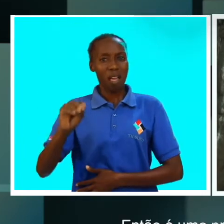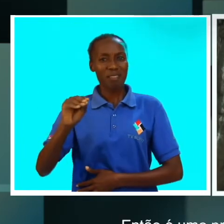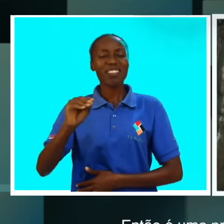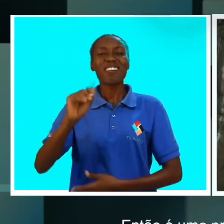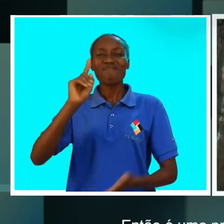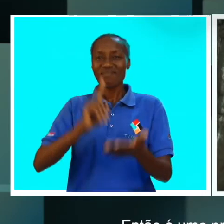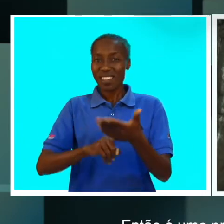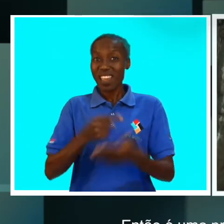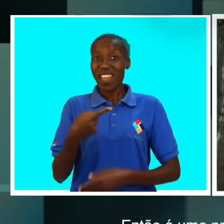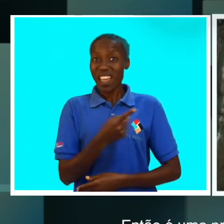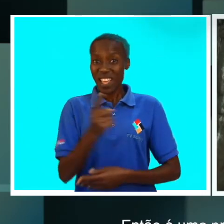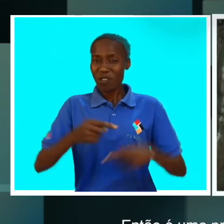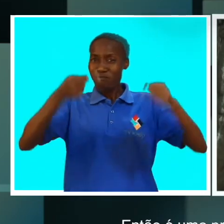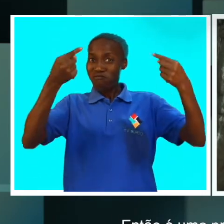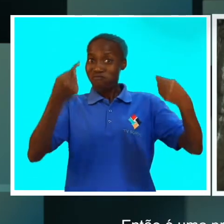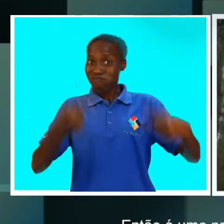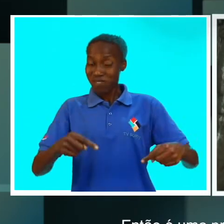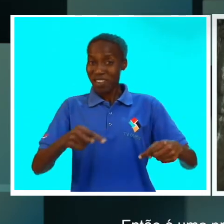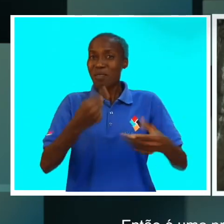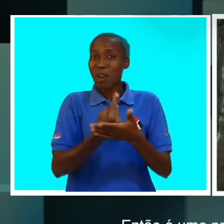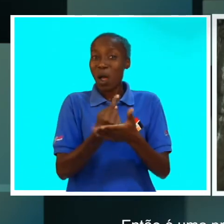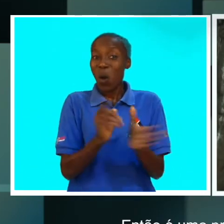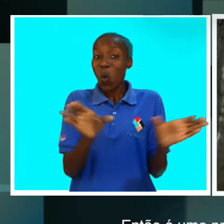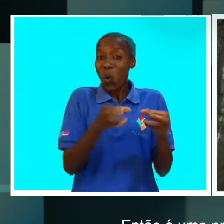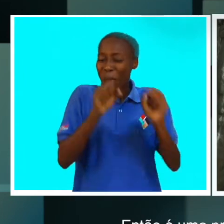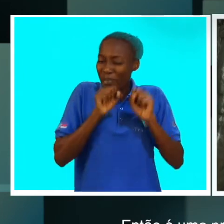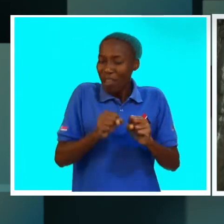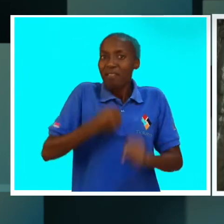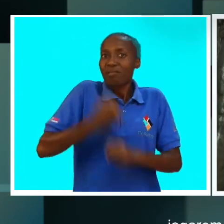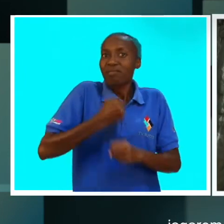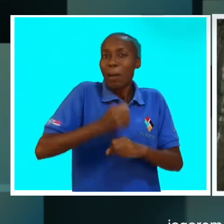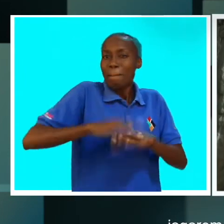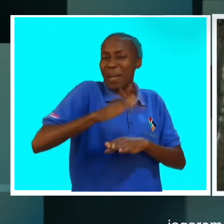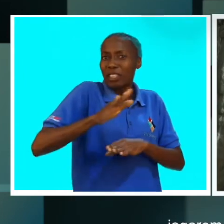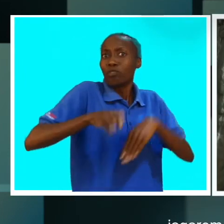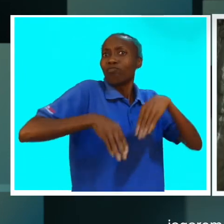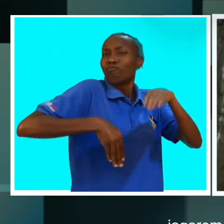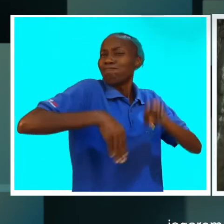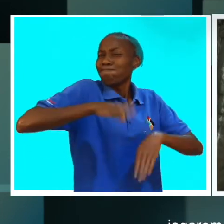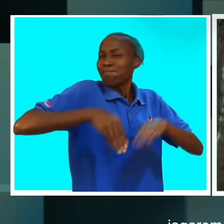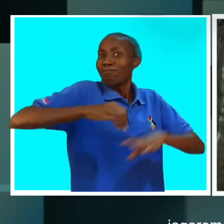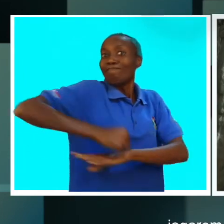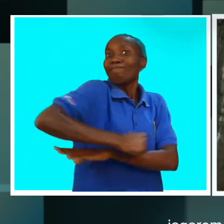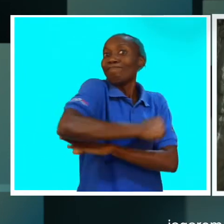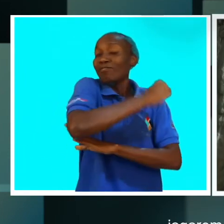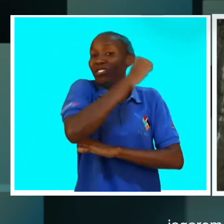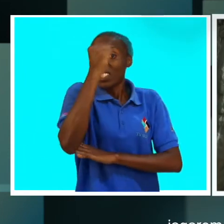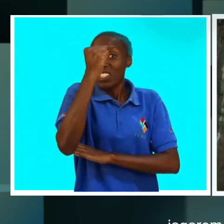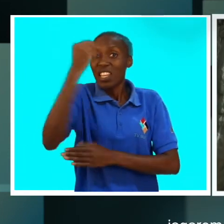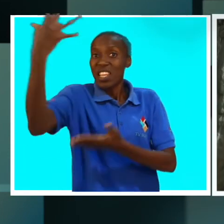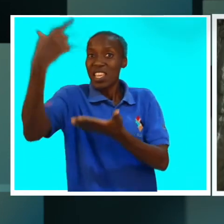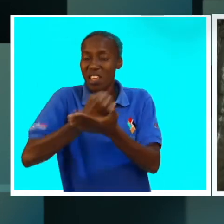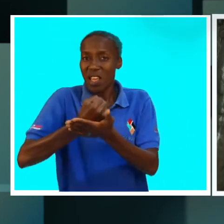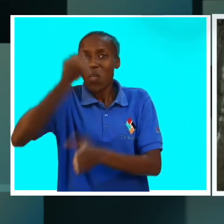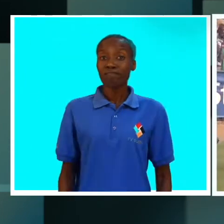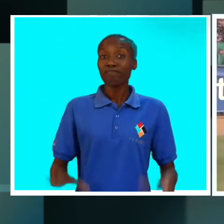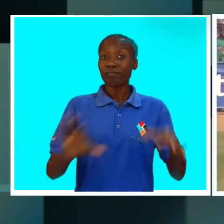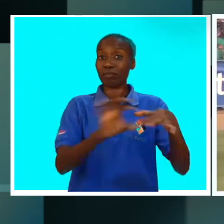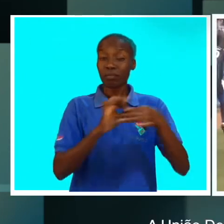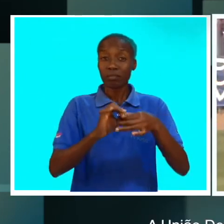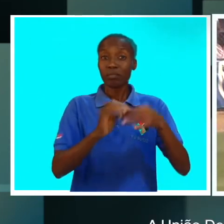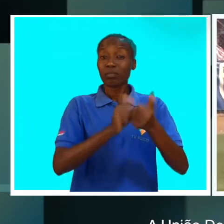é uma prova aliciante. Significa que essas equipas devem trabalhar nesta perspectiva. Jogarem para vencerem o play-off e chegarem à fase de grupos.